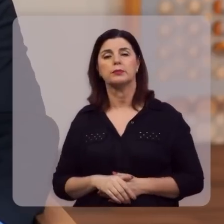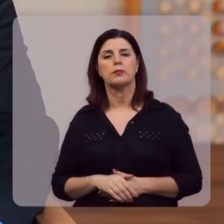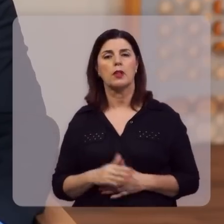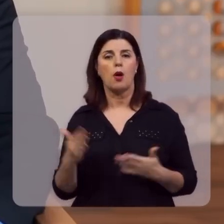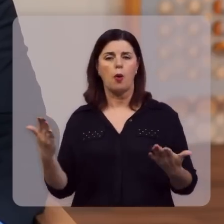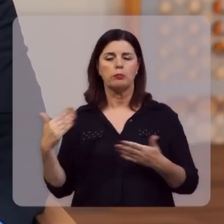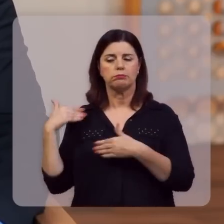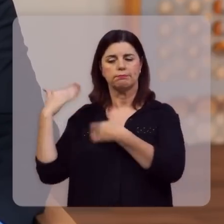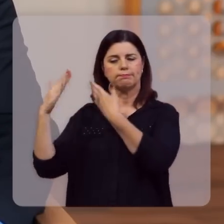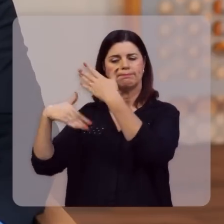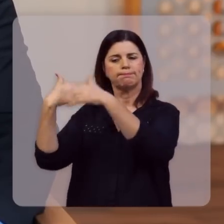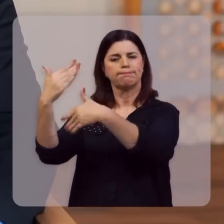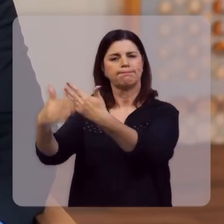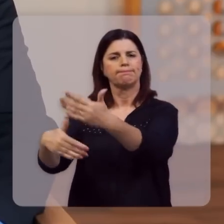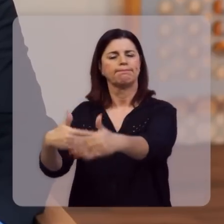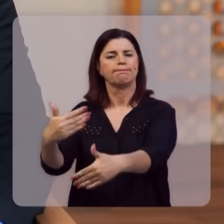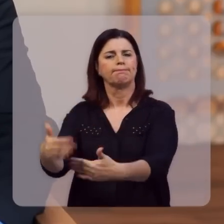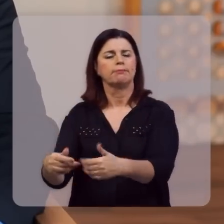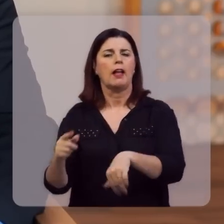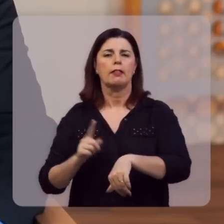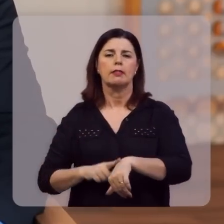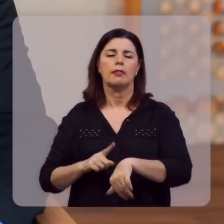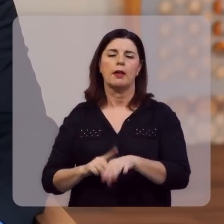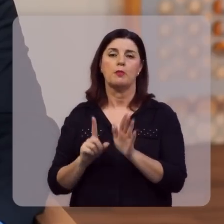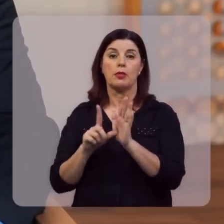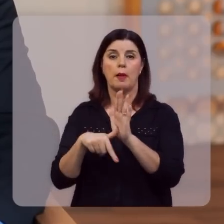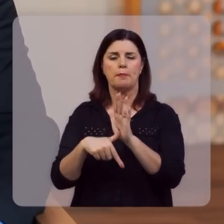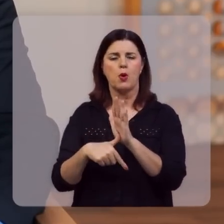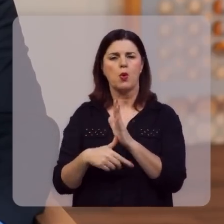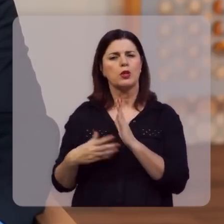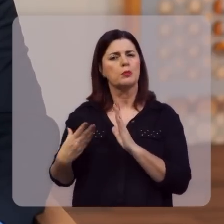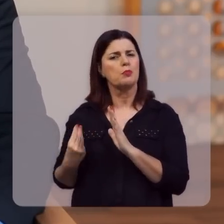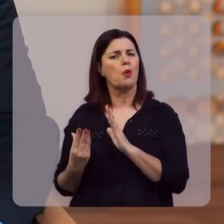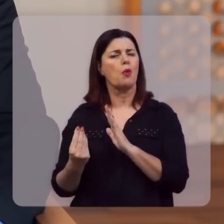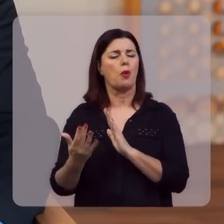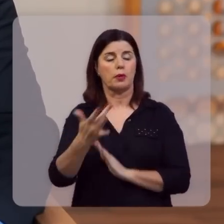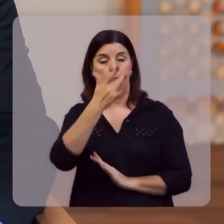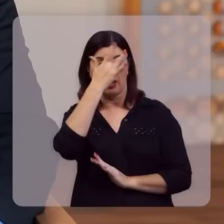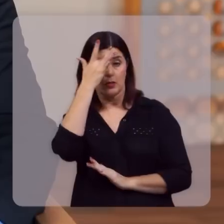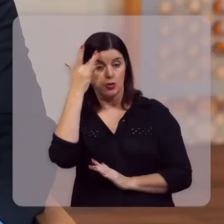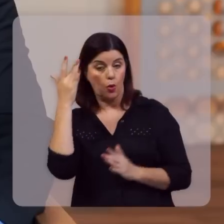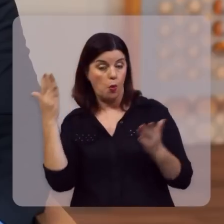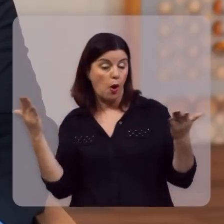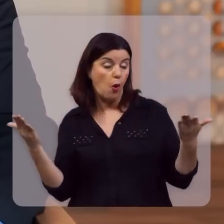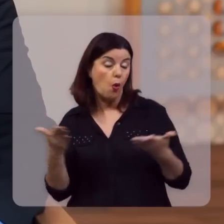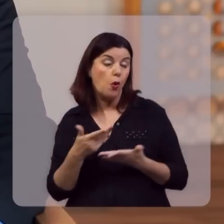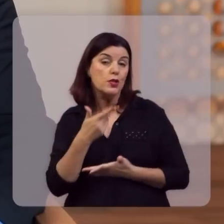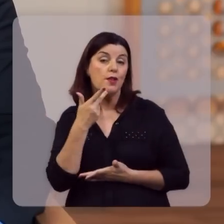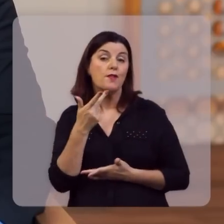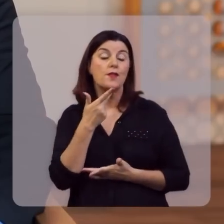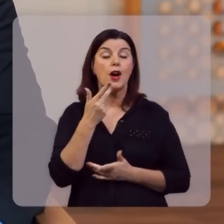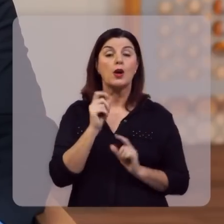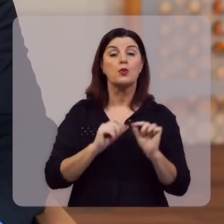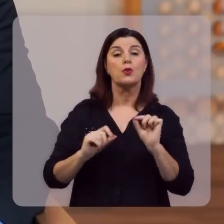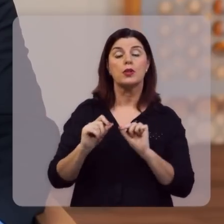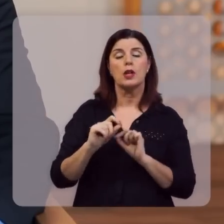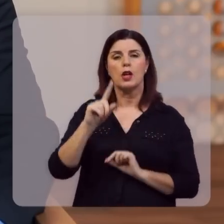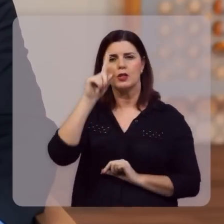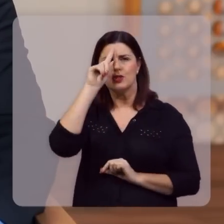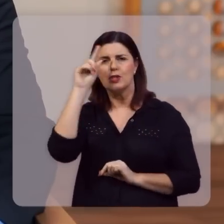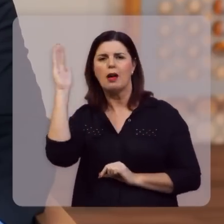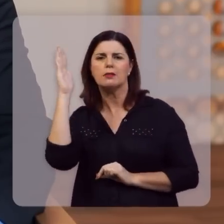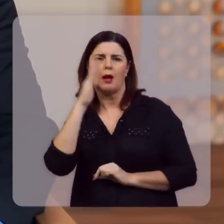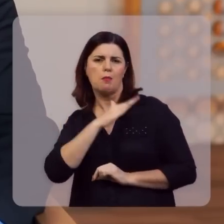tantos milênios depois, a gente vê a ponto de as pessoas dizerem, de fato a palavra de Deus diz que os dias